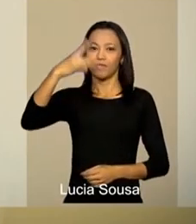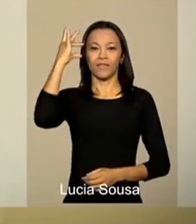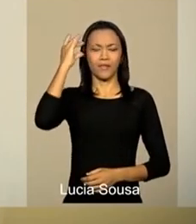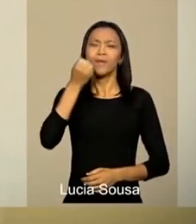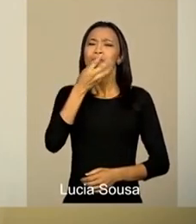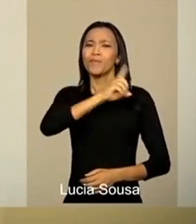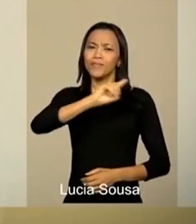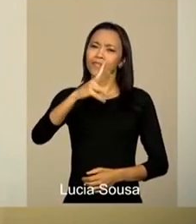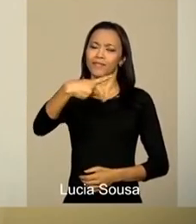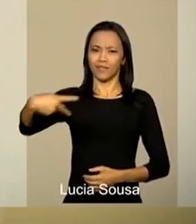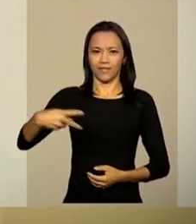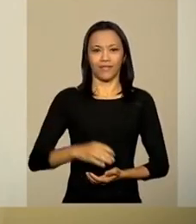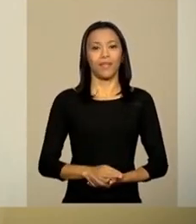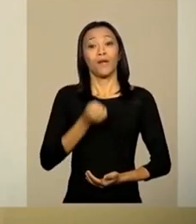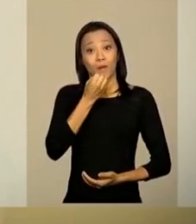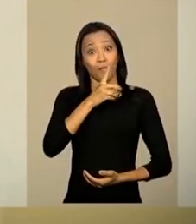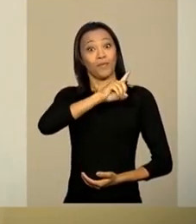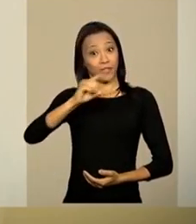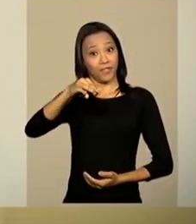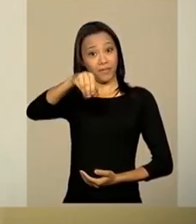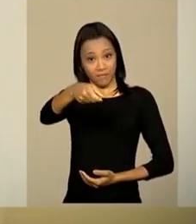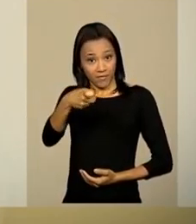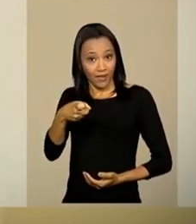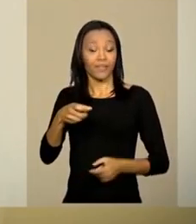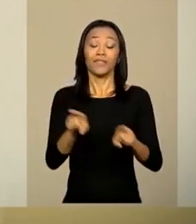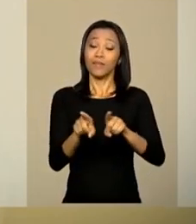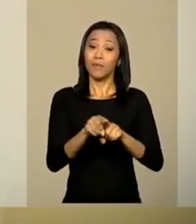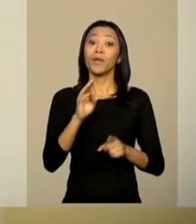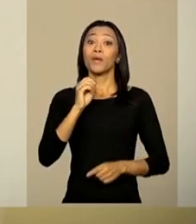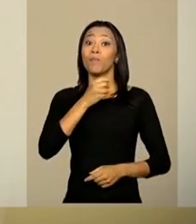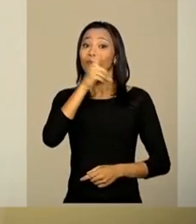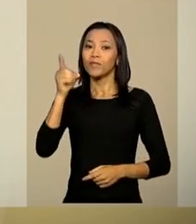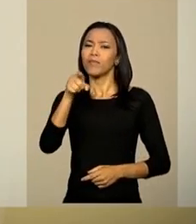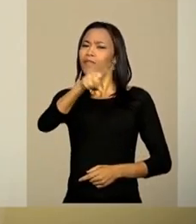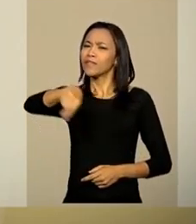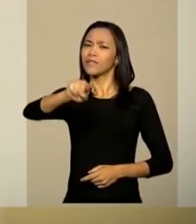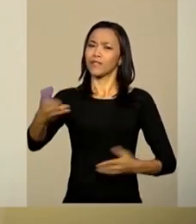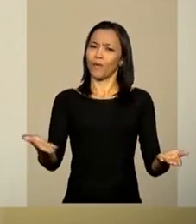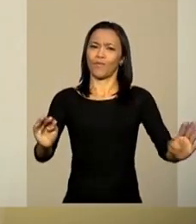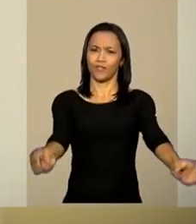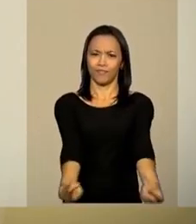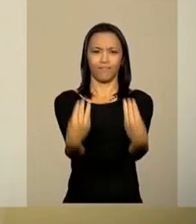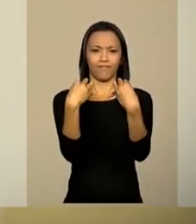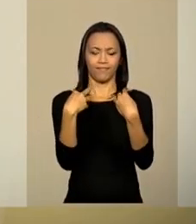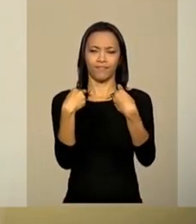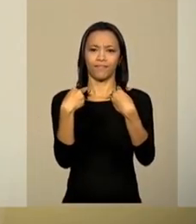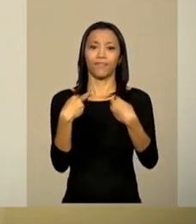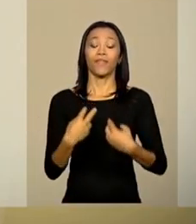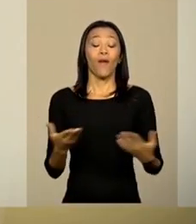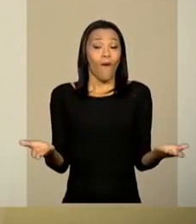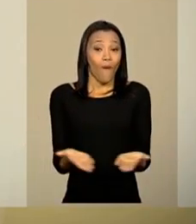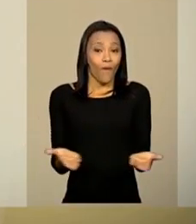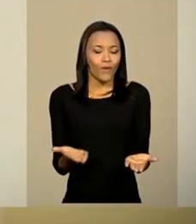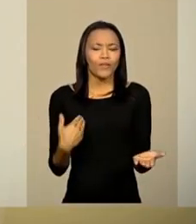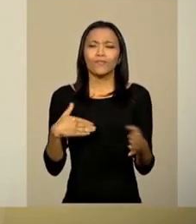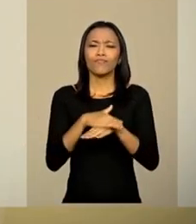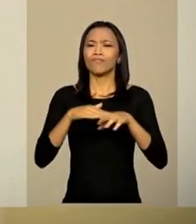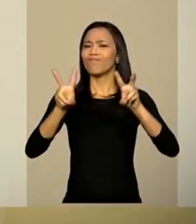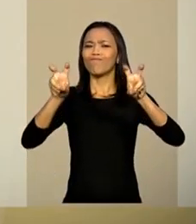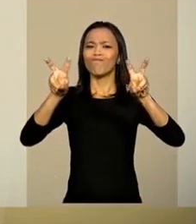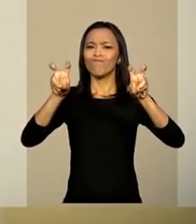Dilma. Bom dia, presidenta. Bom dia, Max. E bom dia para você que nos acompanha hoje aqui no Café. Presidenta, hoje eu queria